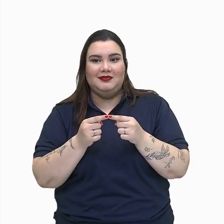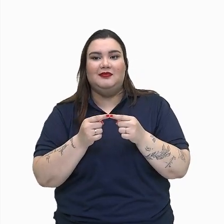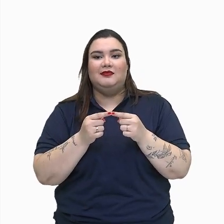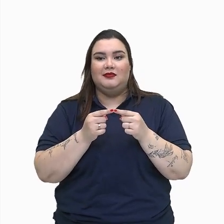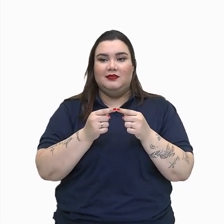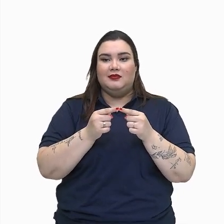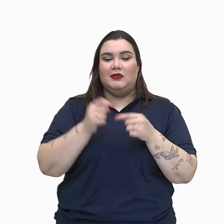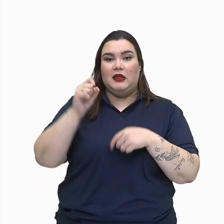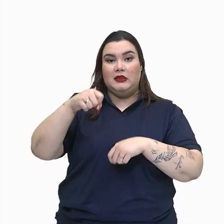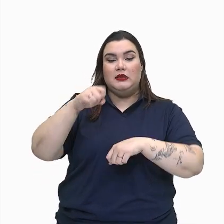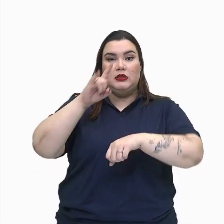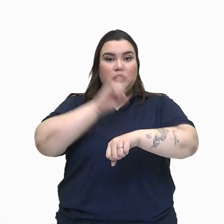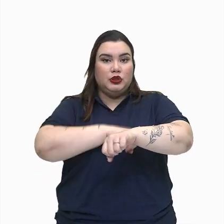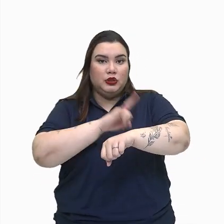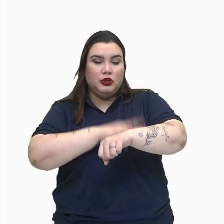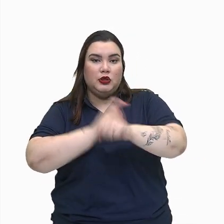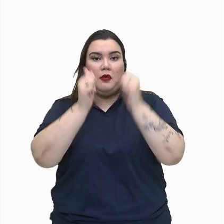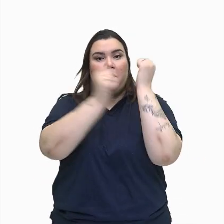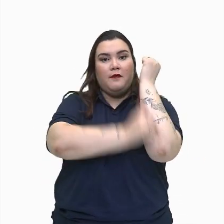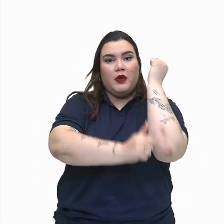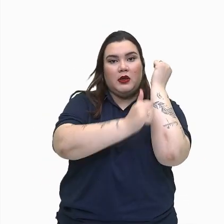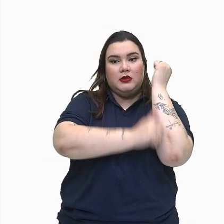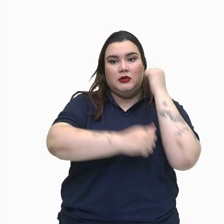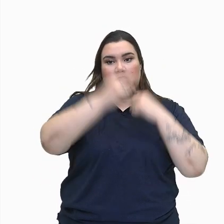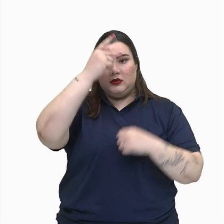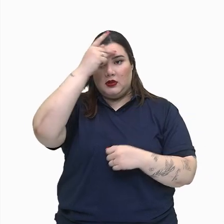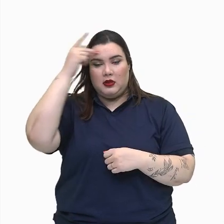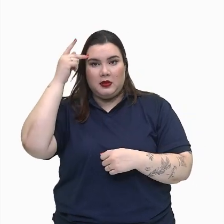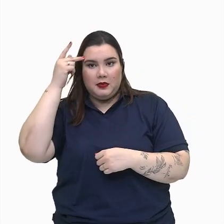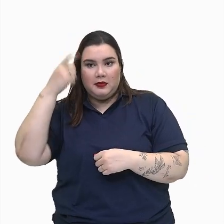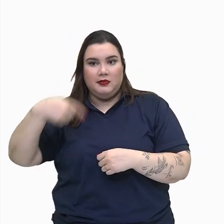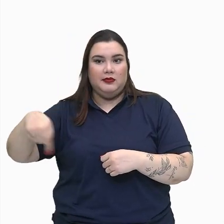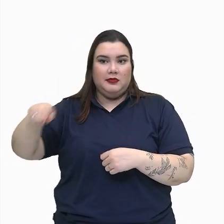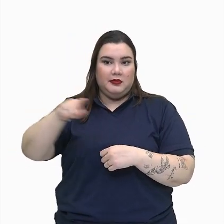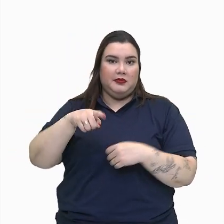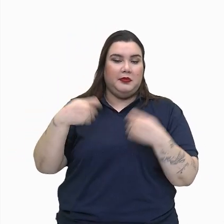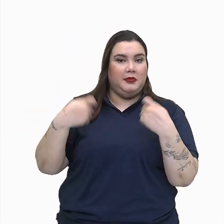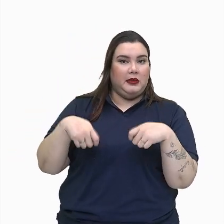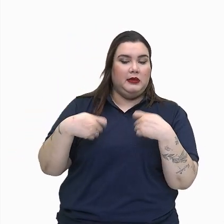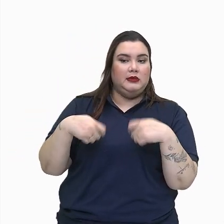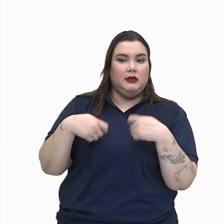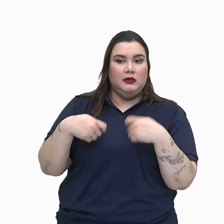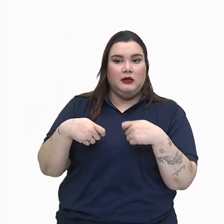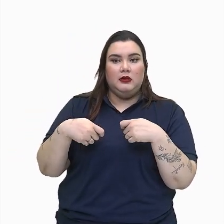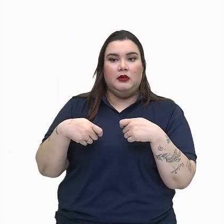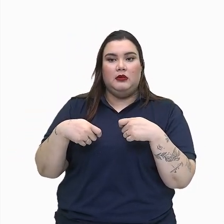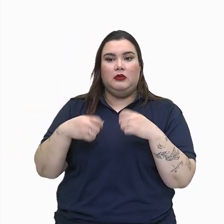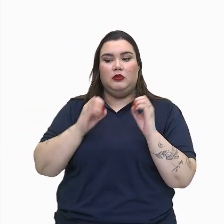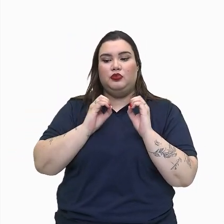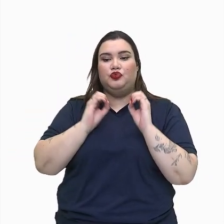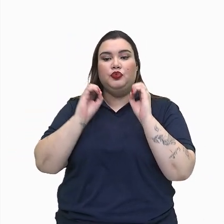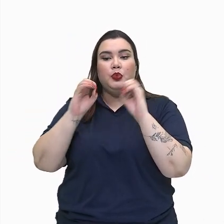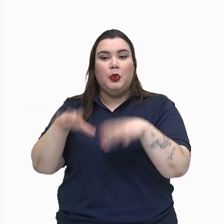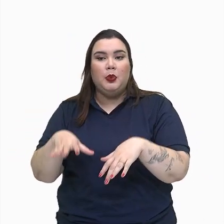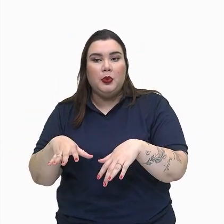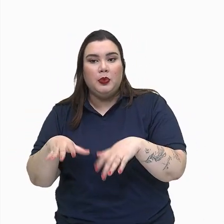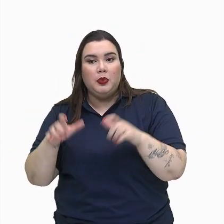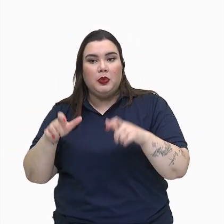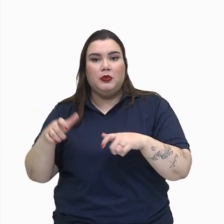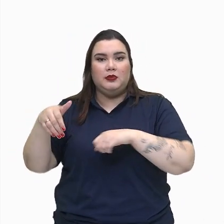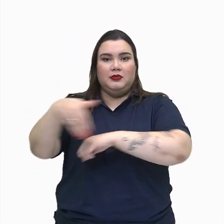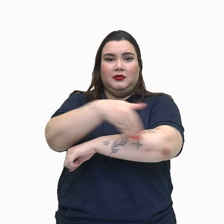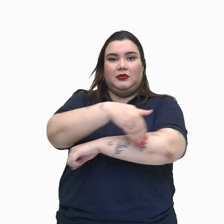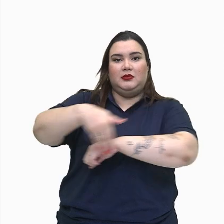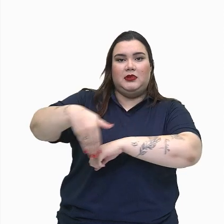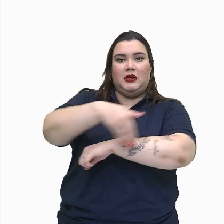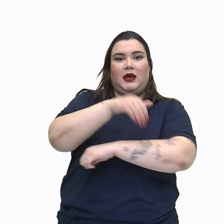em urina e em fezes que as pessoas, né, faziam dessas suas necessidades físicas, acabavam sendo despejados na rua da Europa,